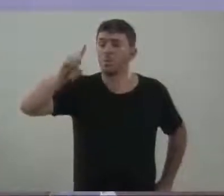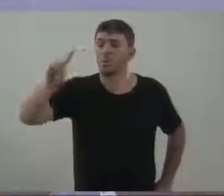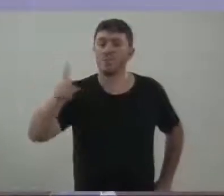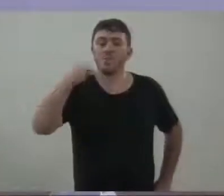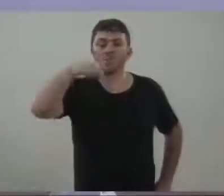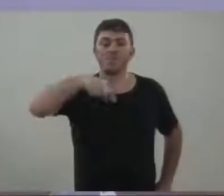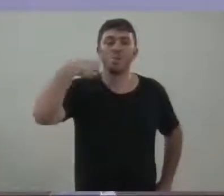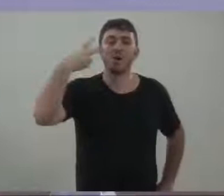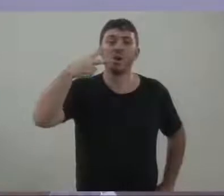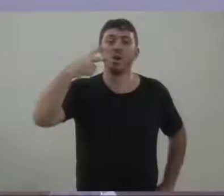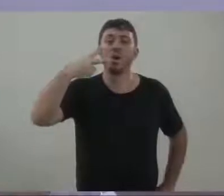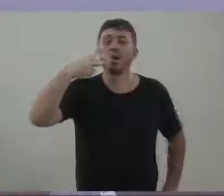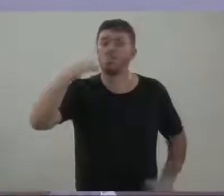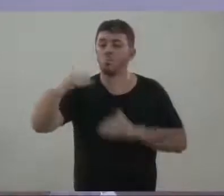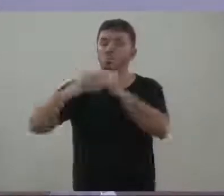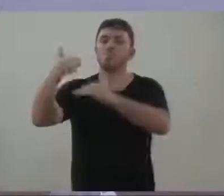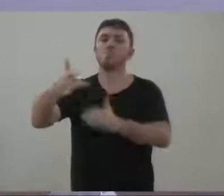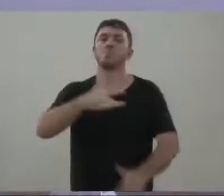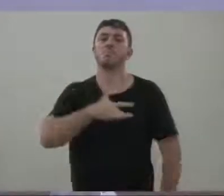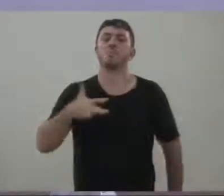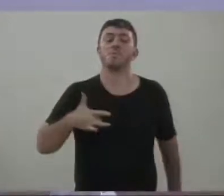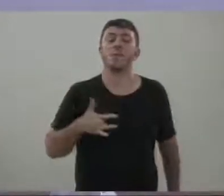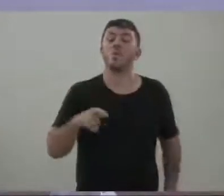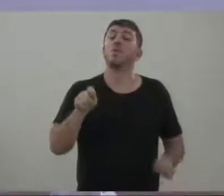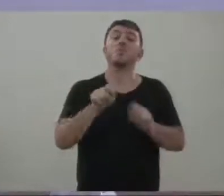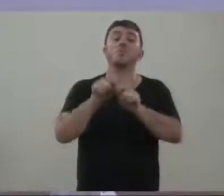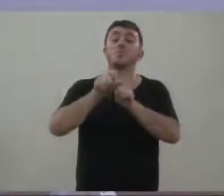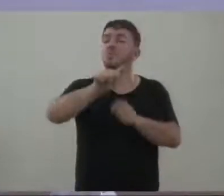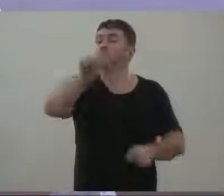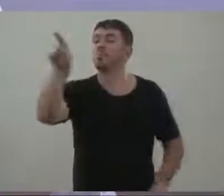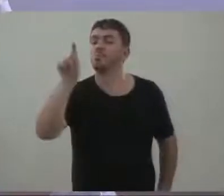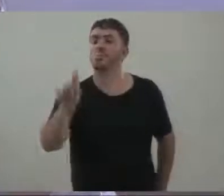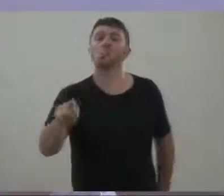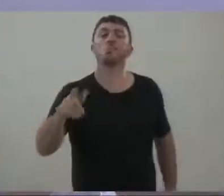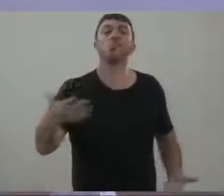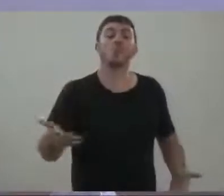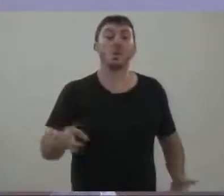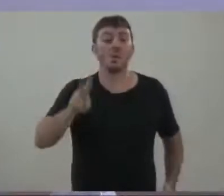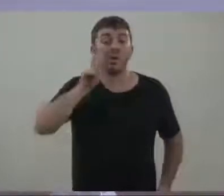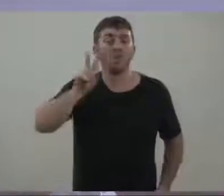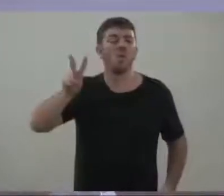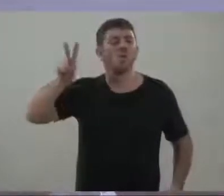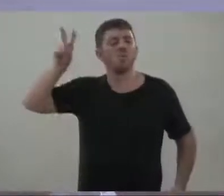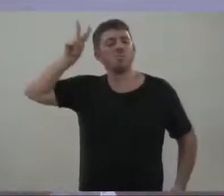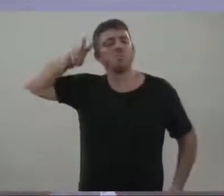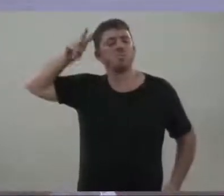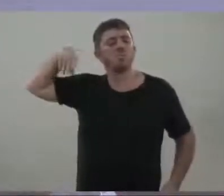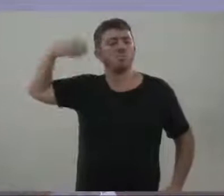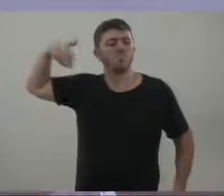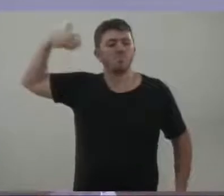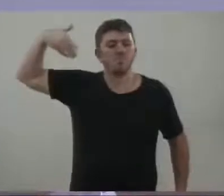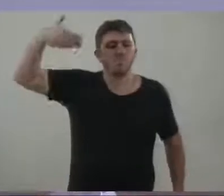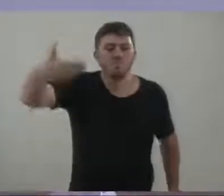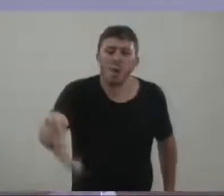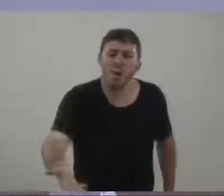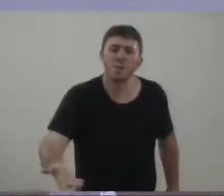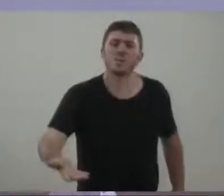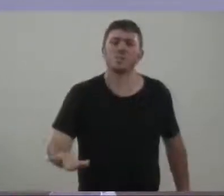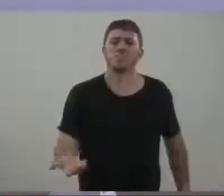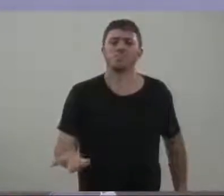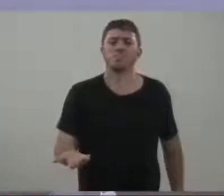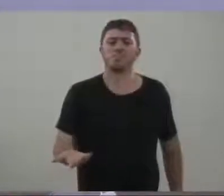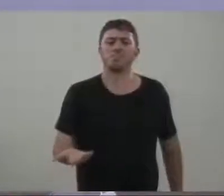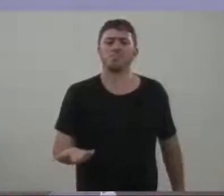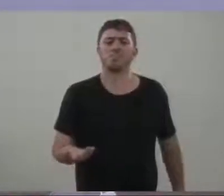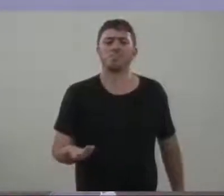feito? Só levantar a história. Só olhar para a história para ver. Né? A história é feita para isso. Por